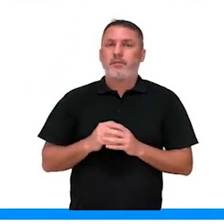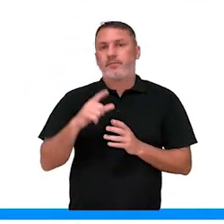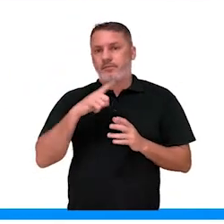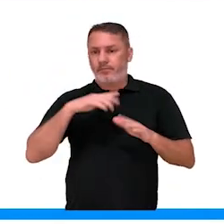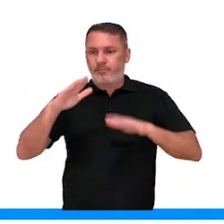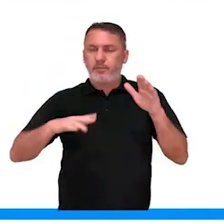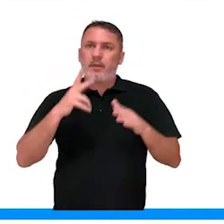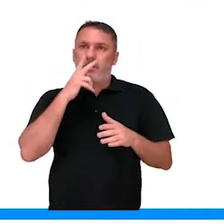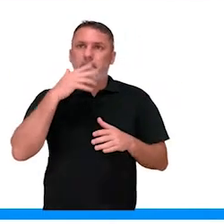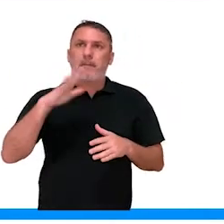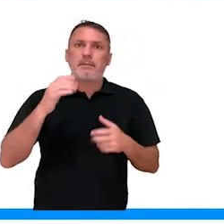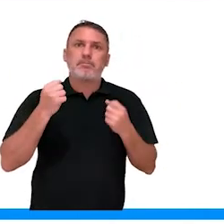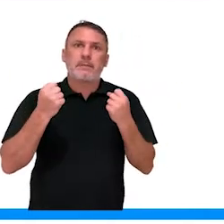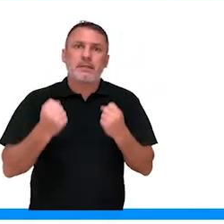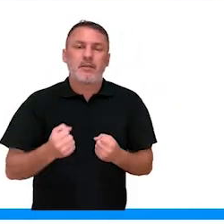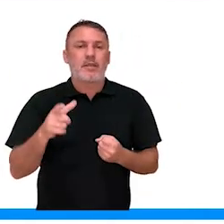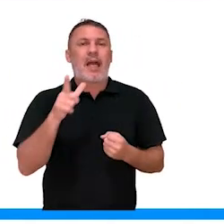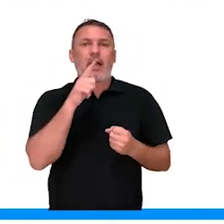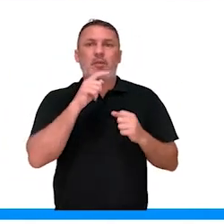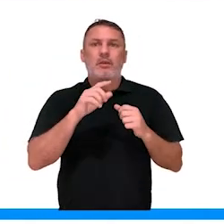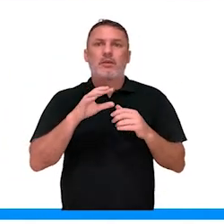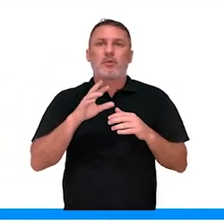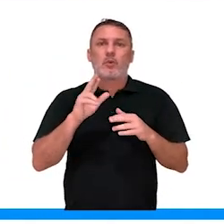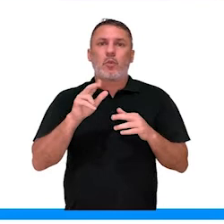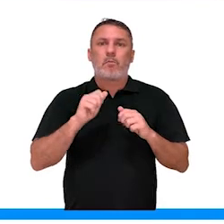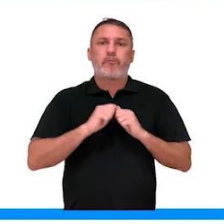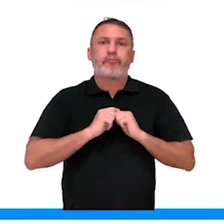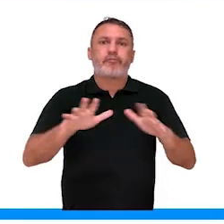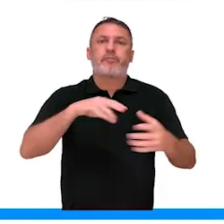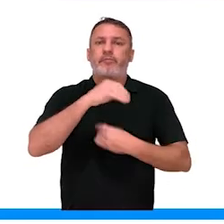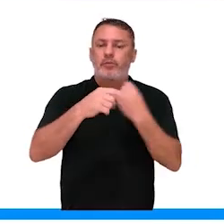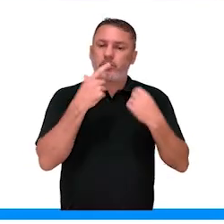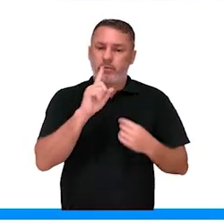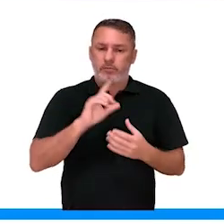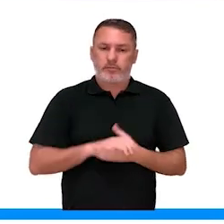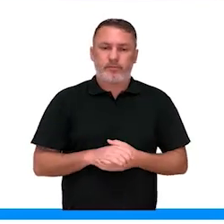Então, moléculas mais complexas que são muito grandes, né?